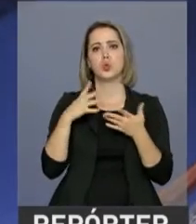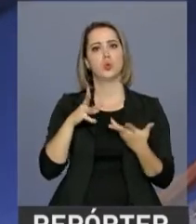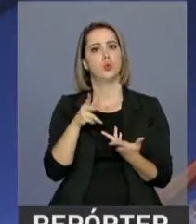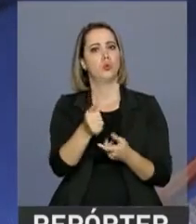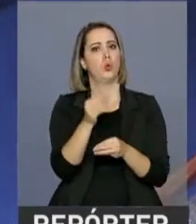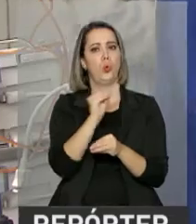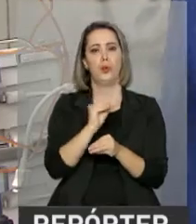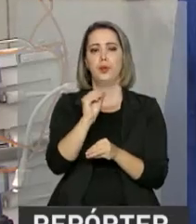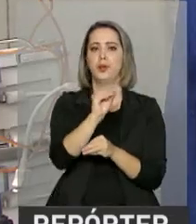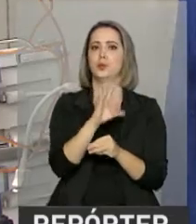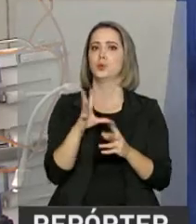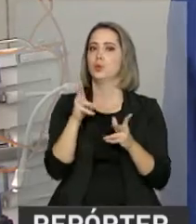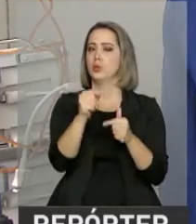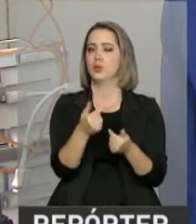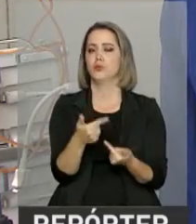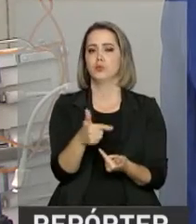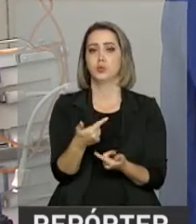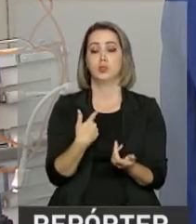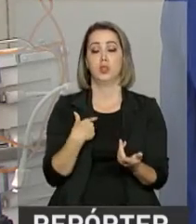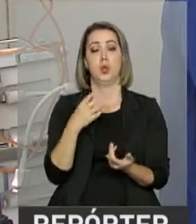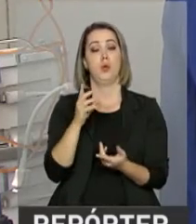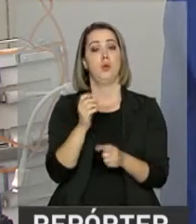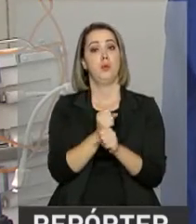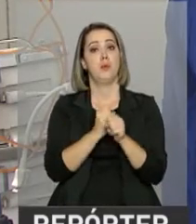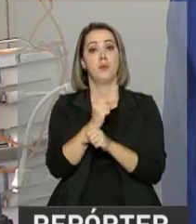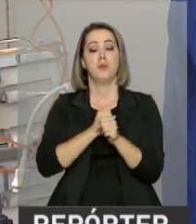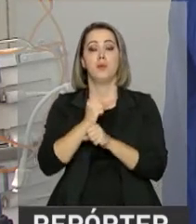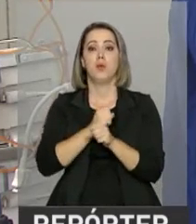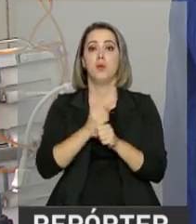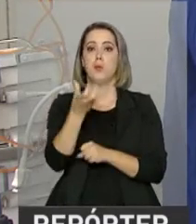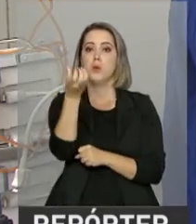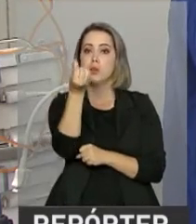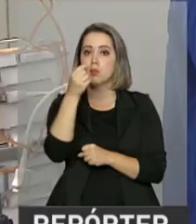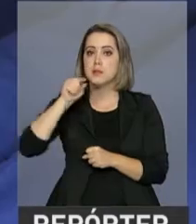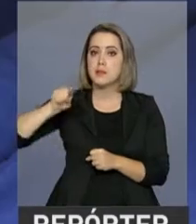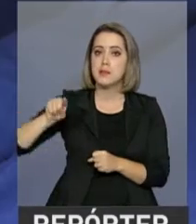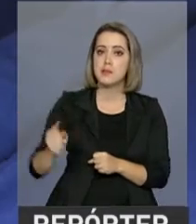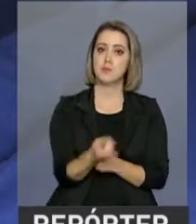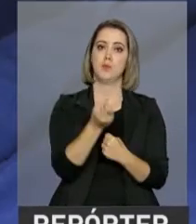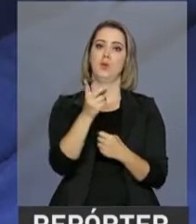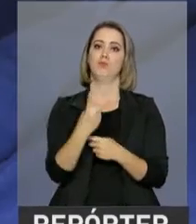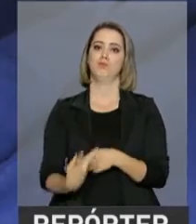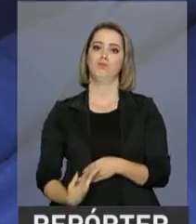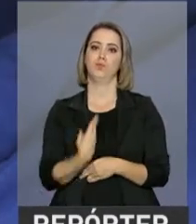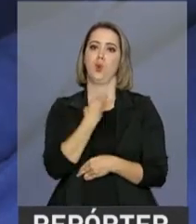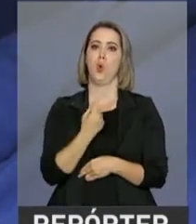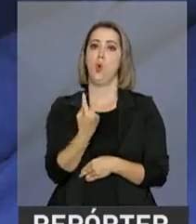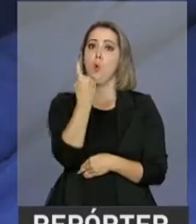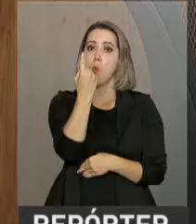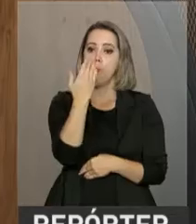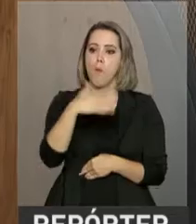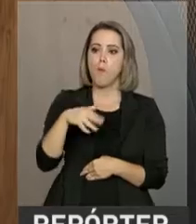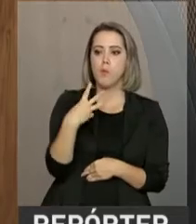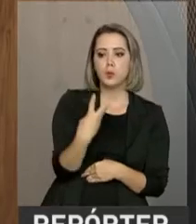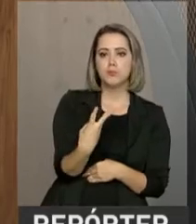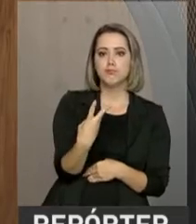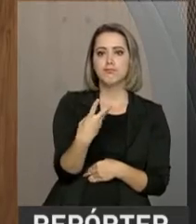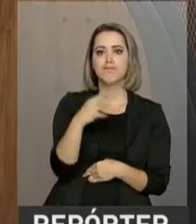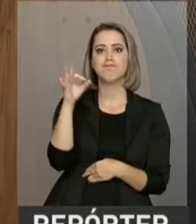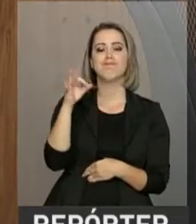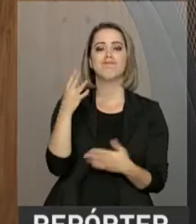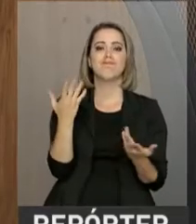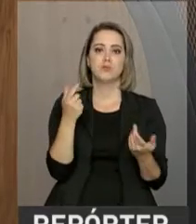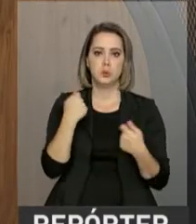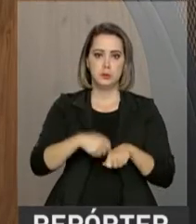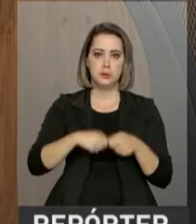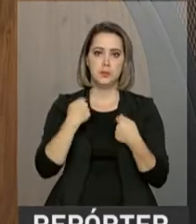totalmente atendida. O SUS realiza por ano cerca de 6 mil operações, um terço do necessário. Para o presidente do